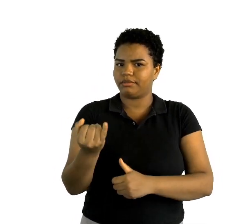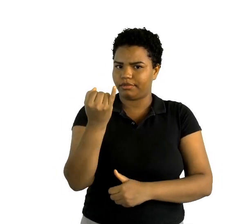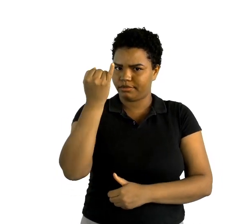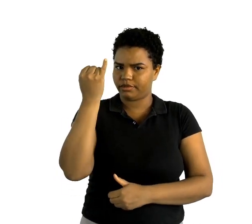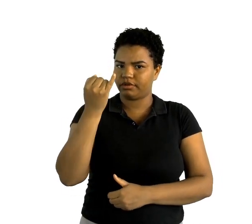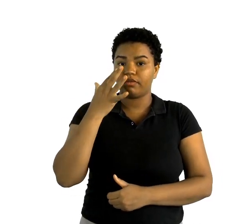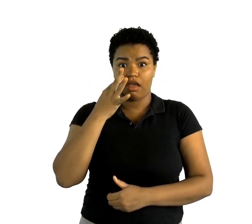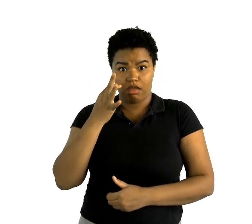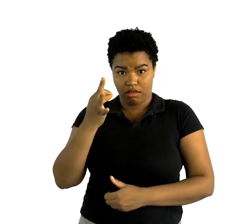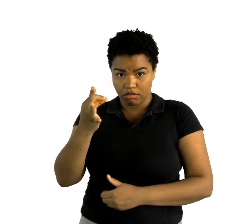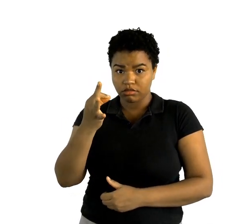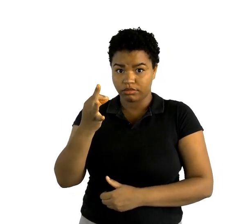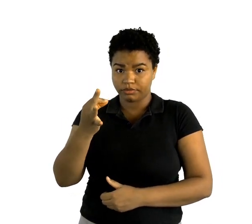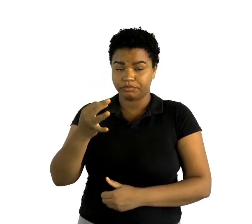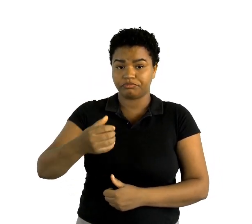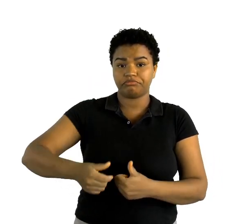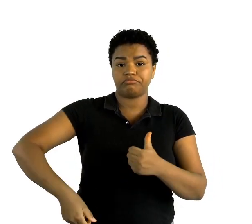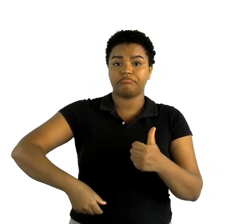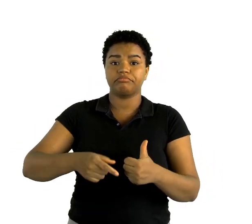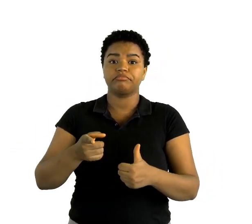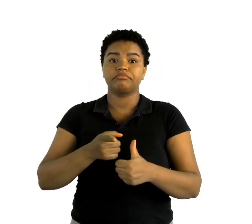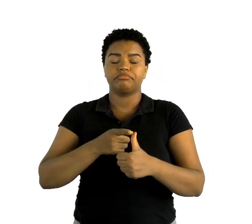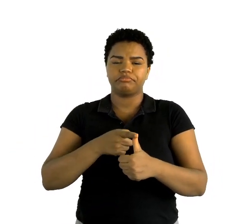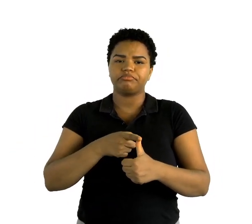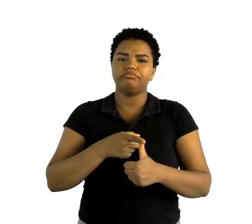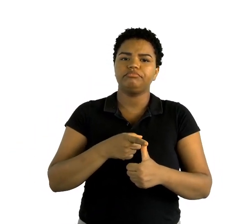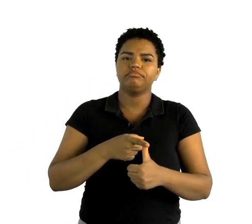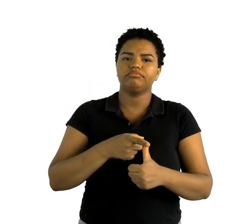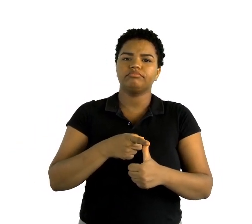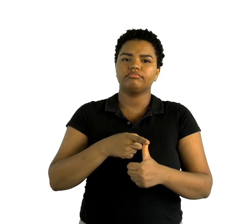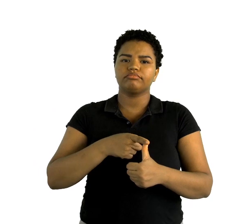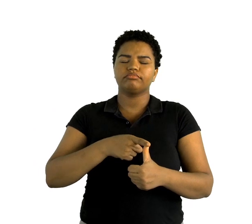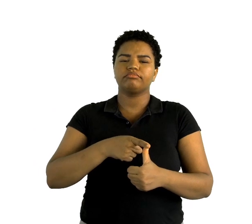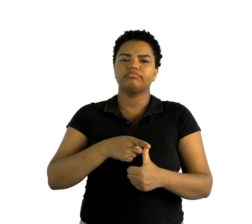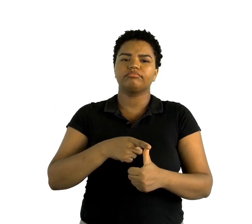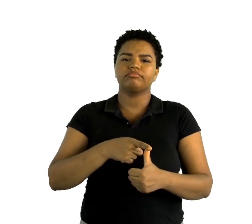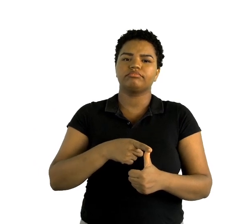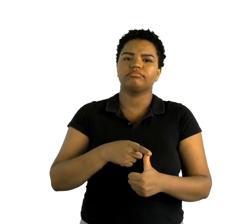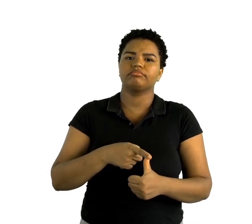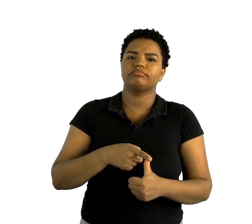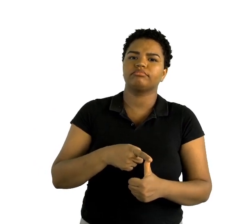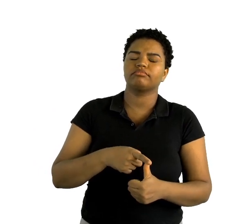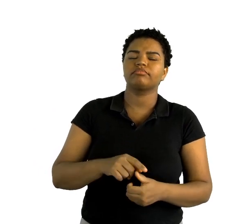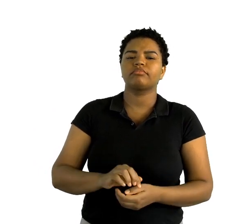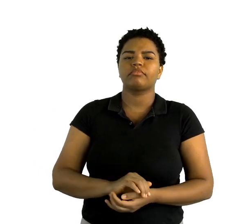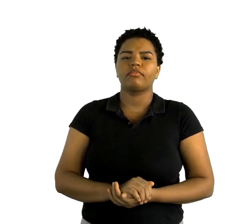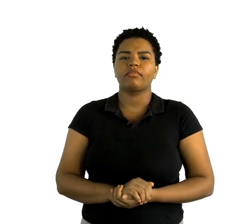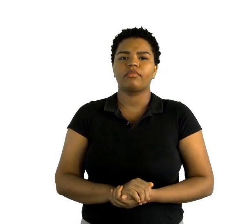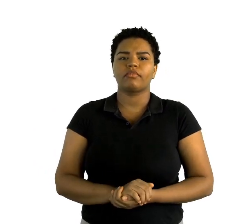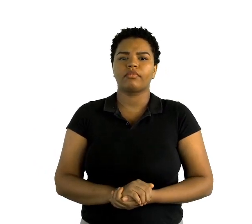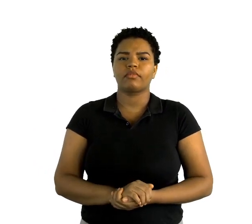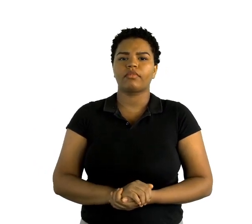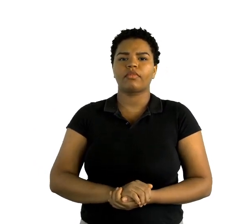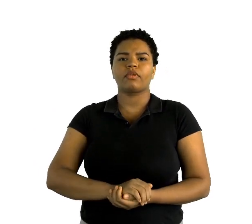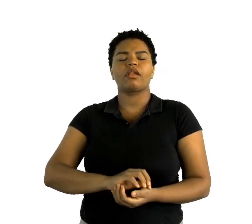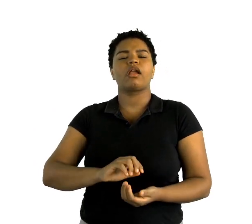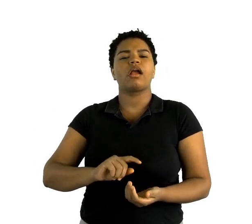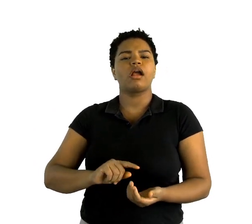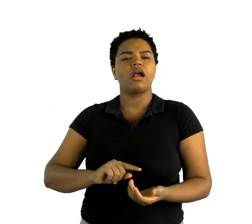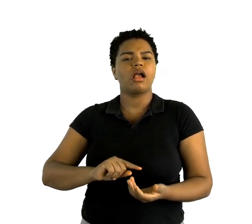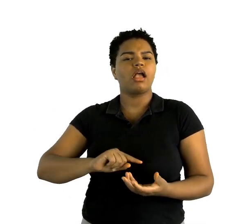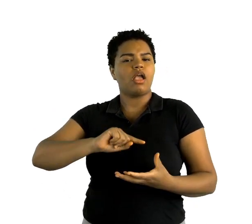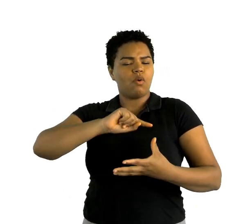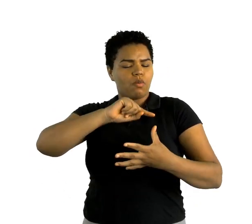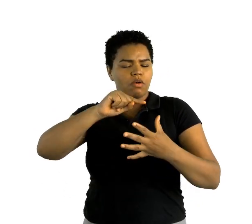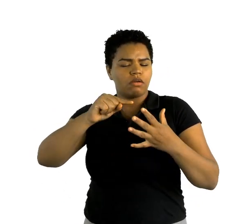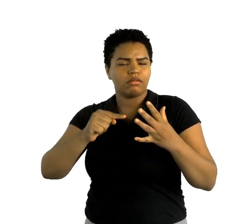bastante atenção. Primeiro, os elementos que formam o clima, né? E outros são os